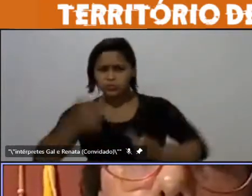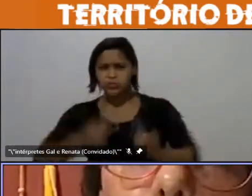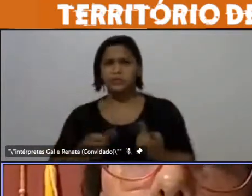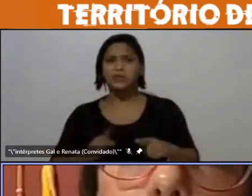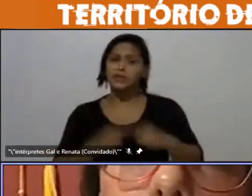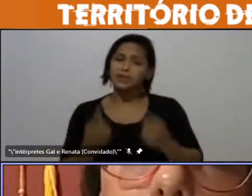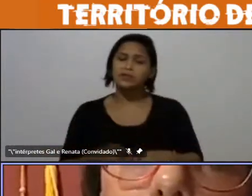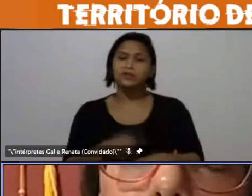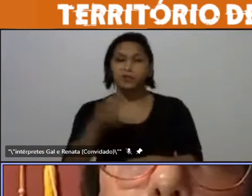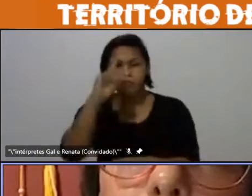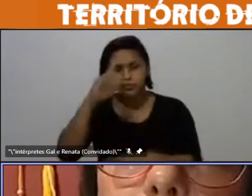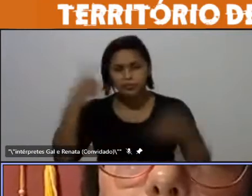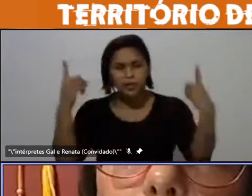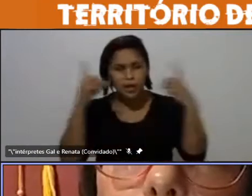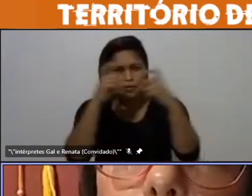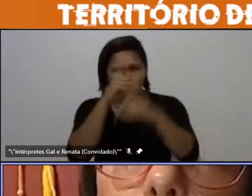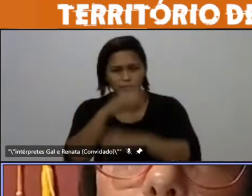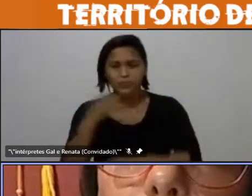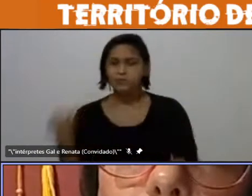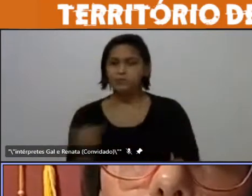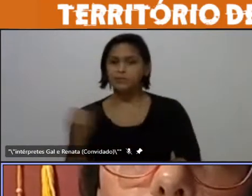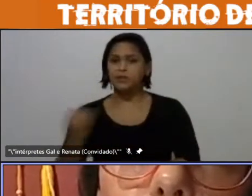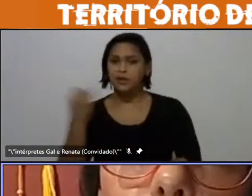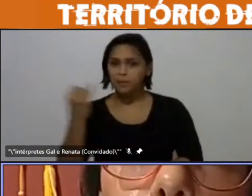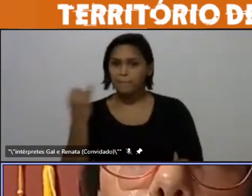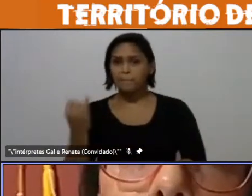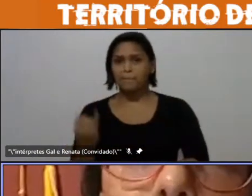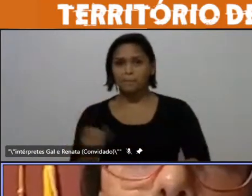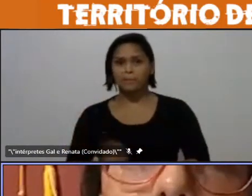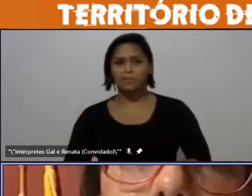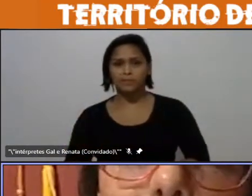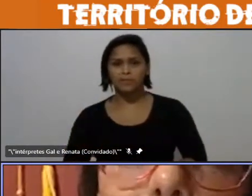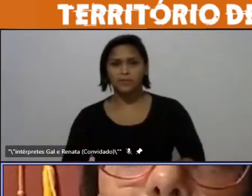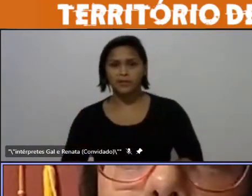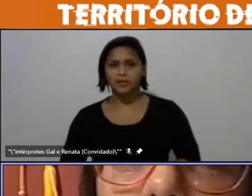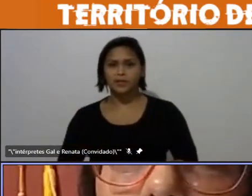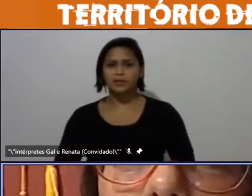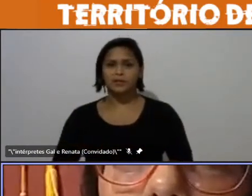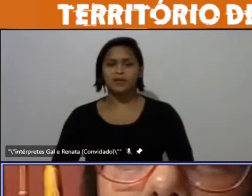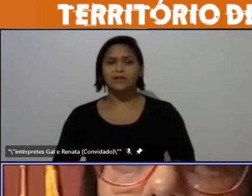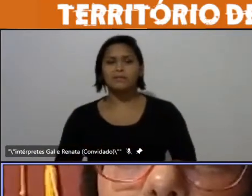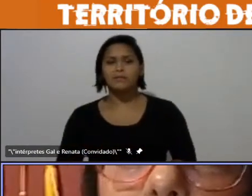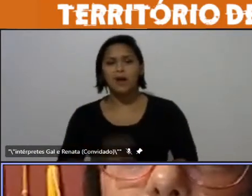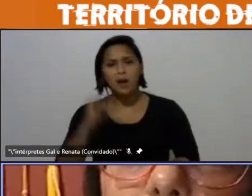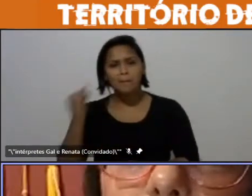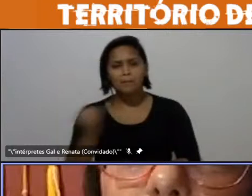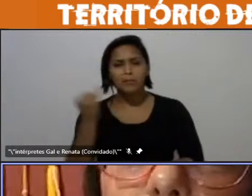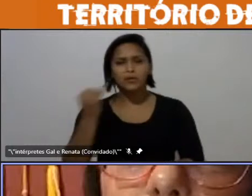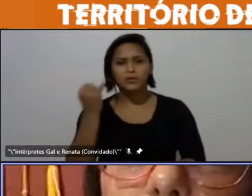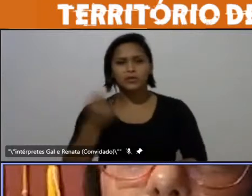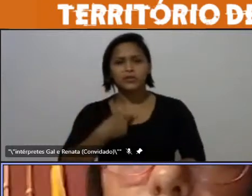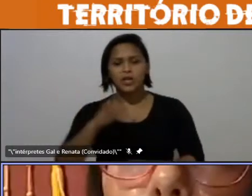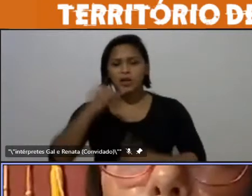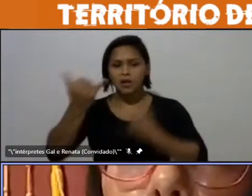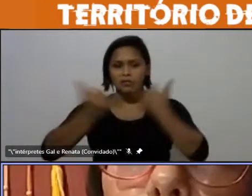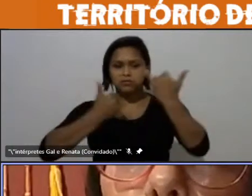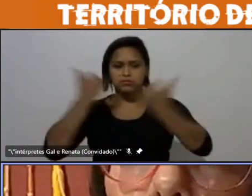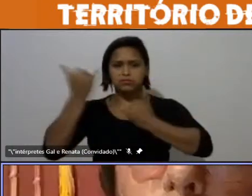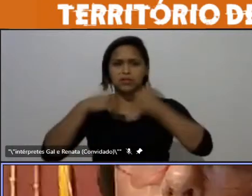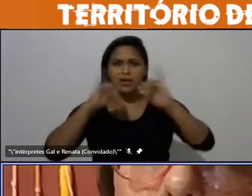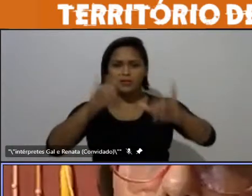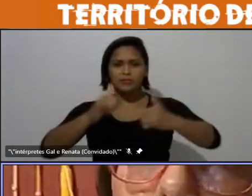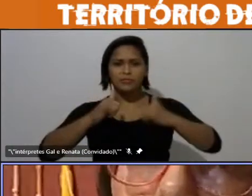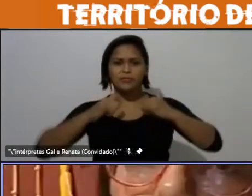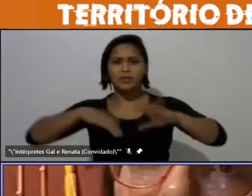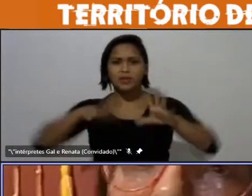dia tão difícil como esse, é fundamental a gente se alimentar, né, e se energizar com a